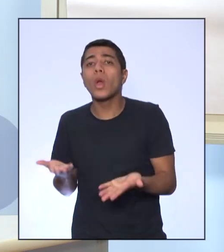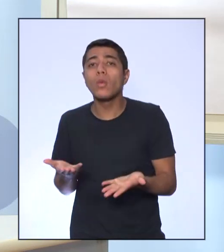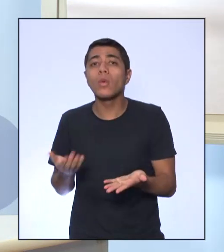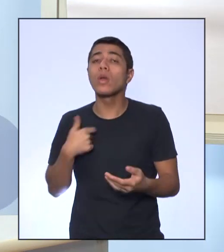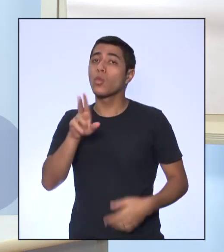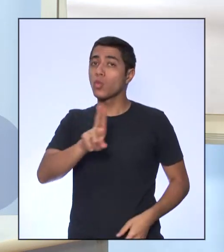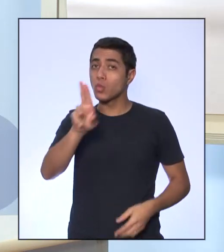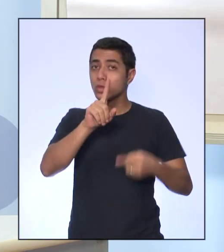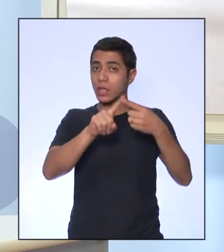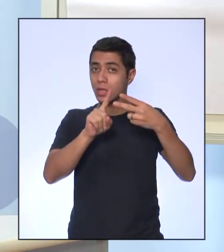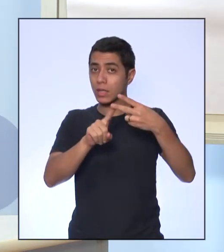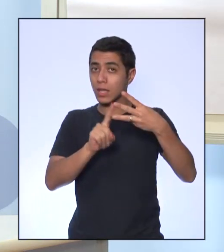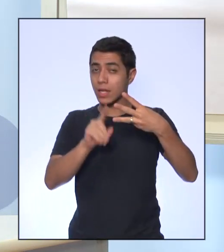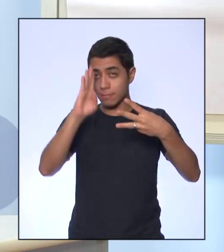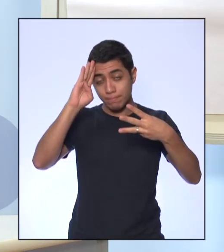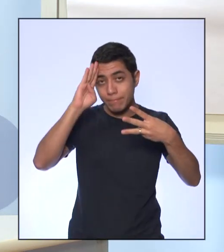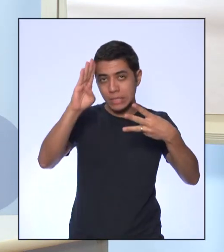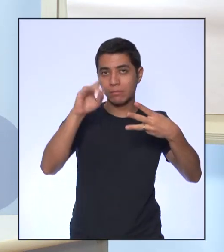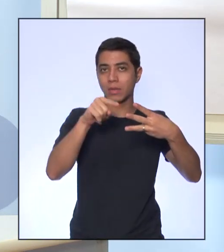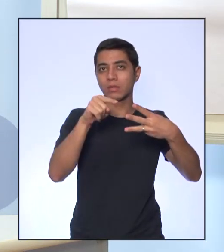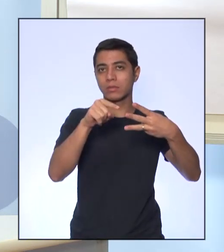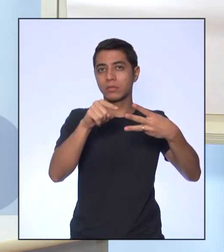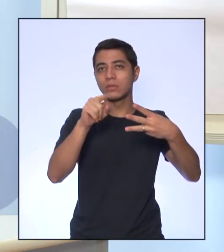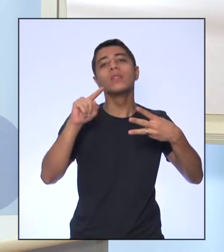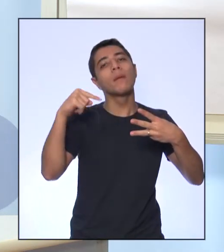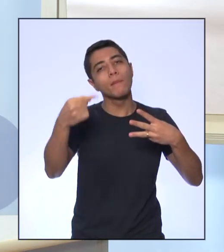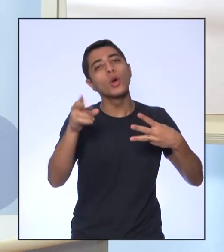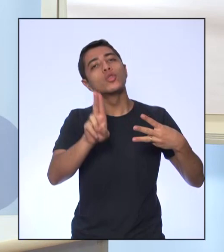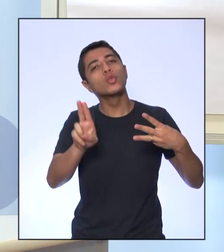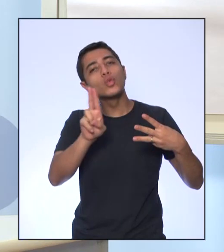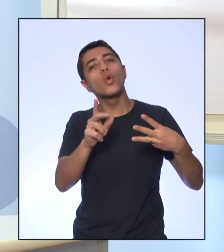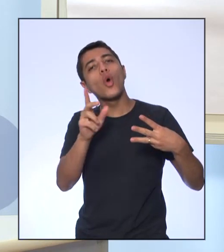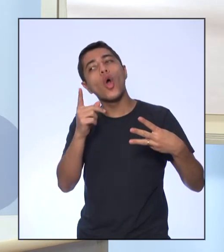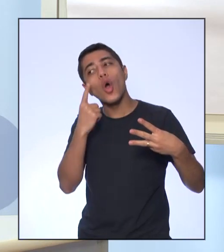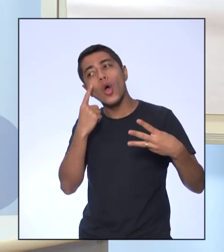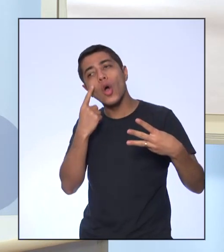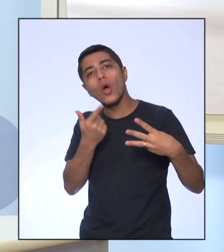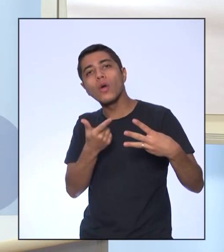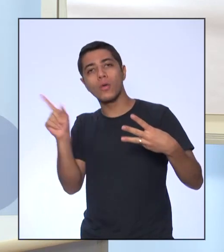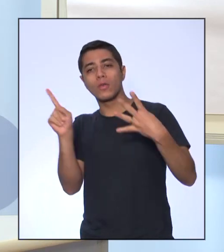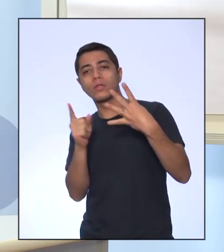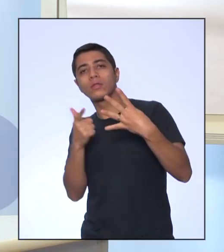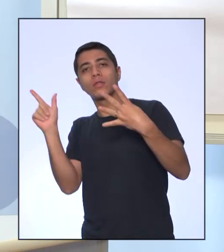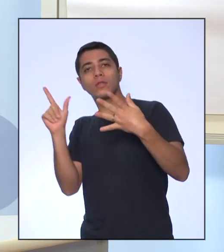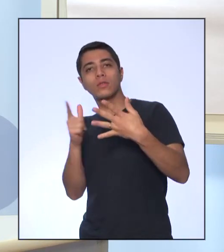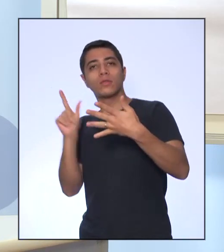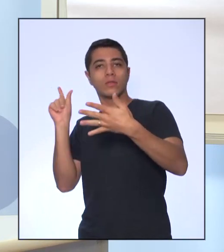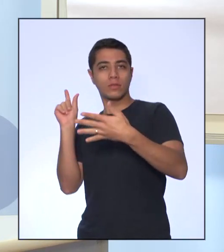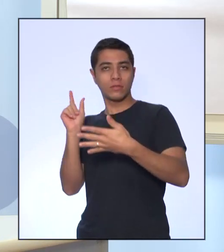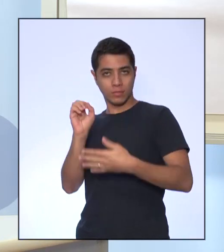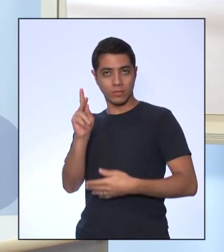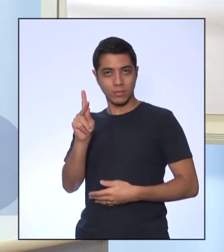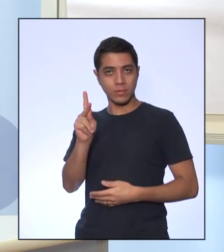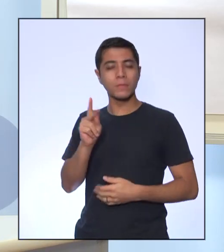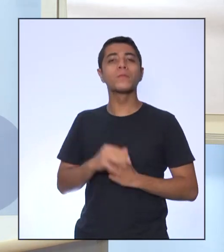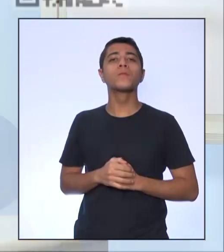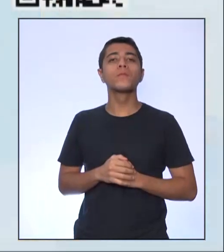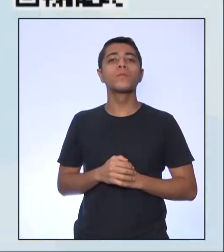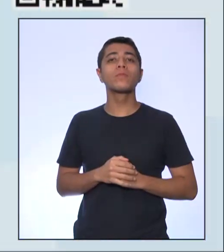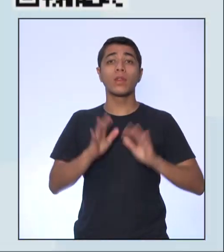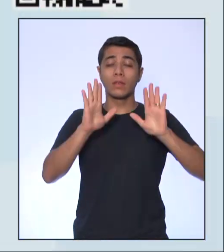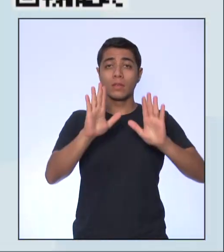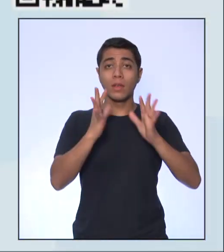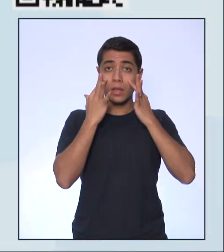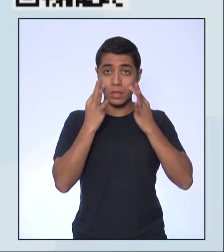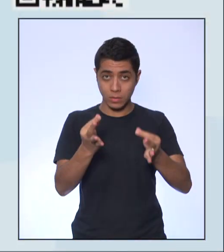vou olhar os demais o demais são sempre correspondente tá vamos olhar o a questão do sinal na questão do